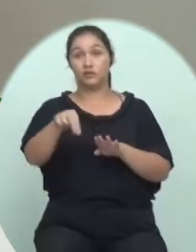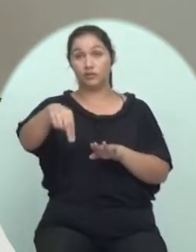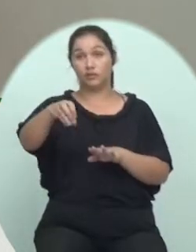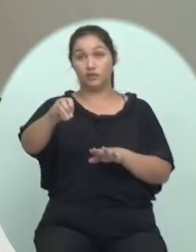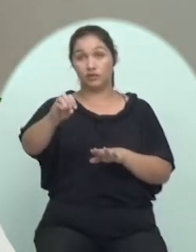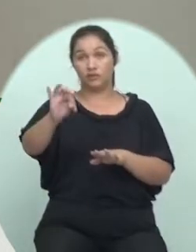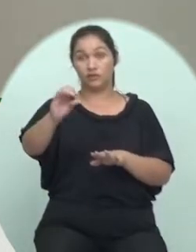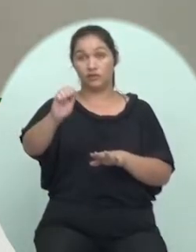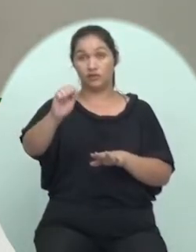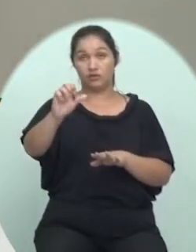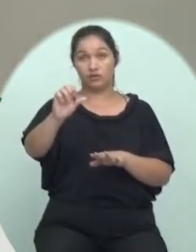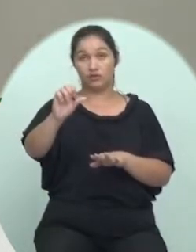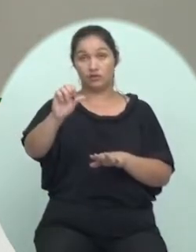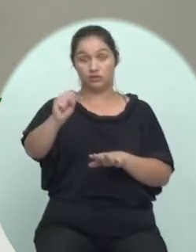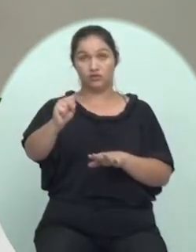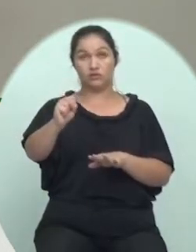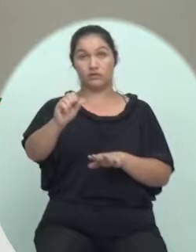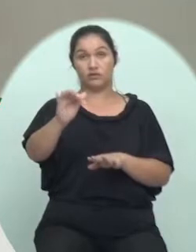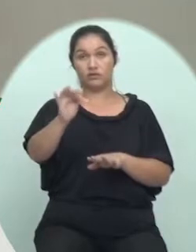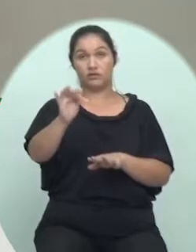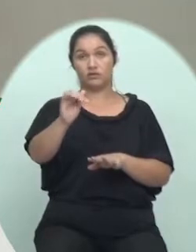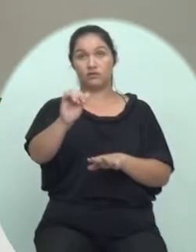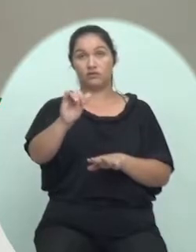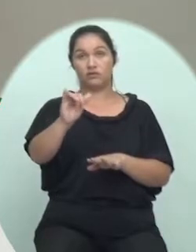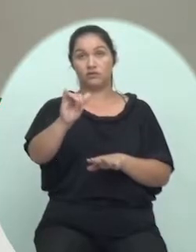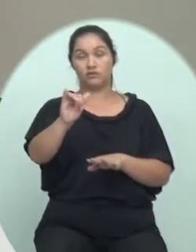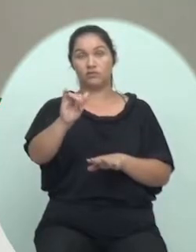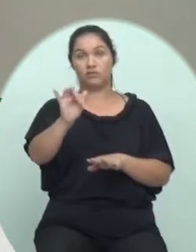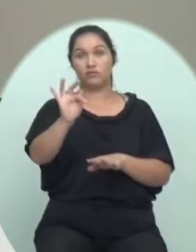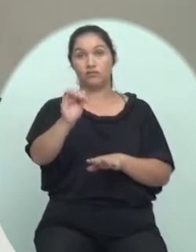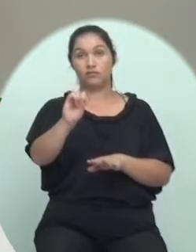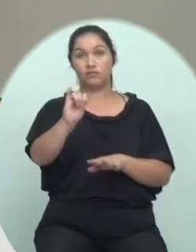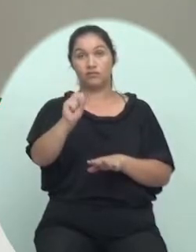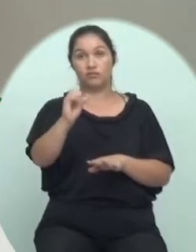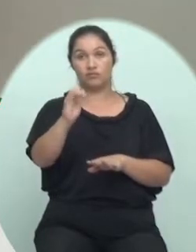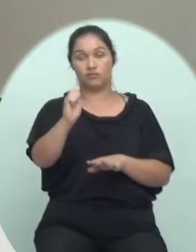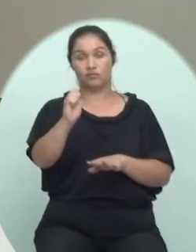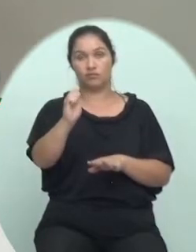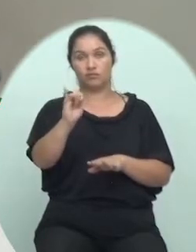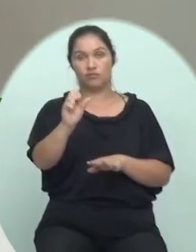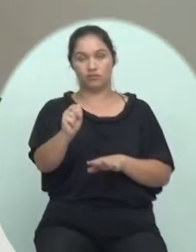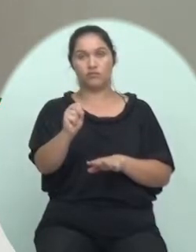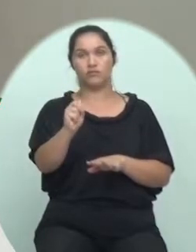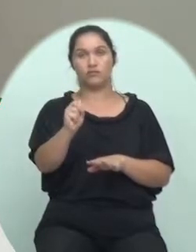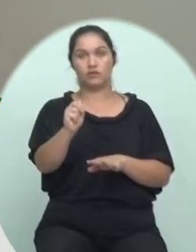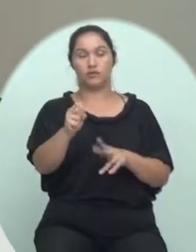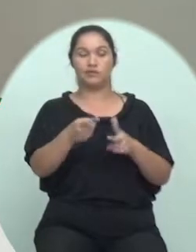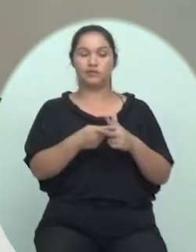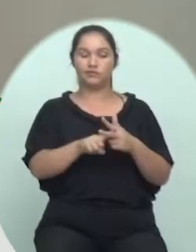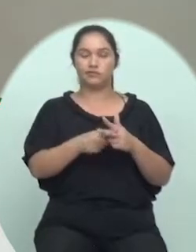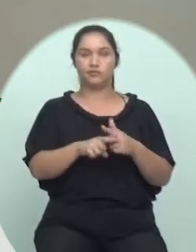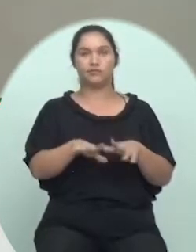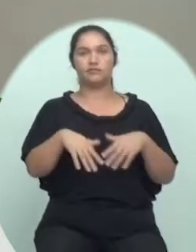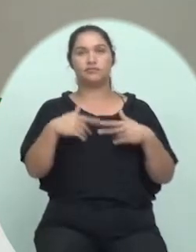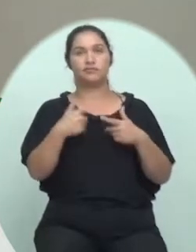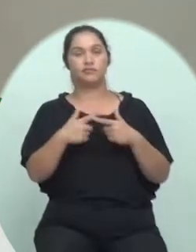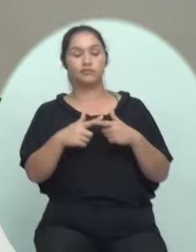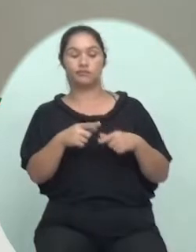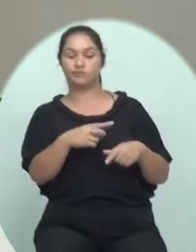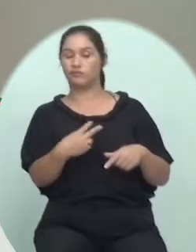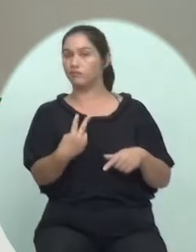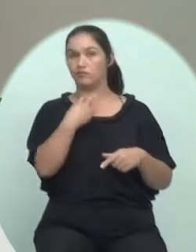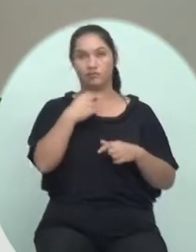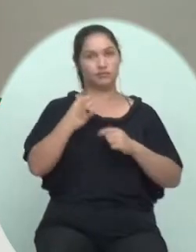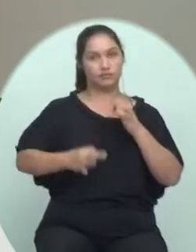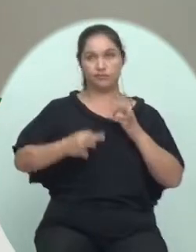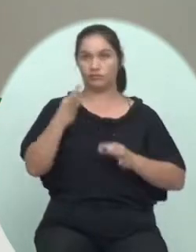eventualmente foram emitidas por conta dessas manutenções, né? Sob pena de a gente acabar julgando que sua